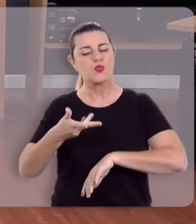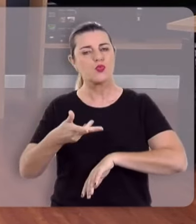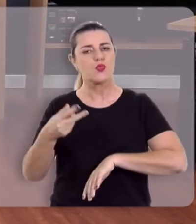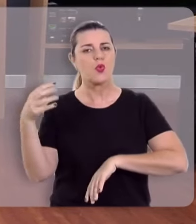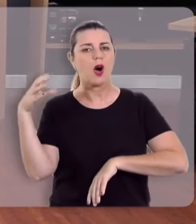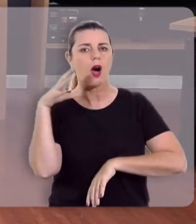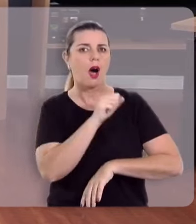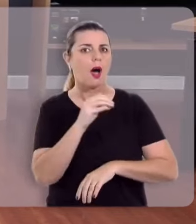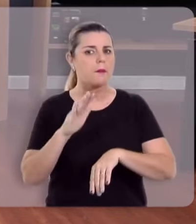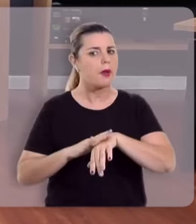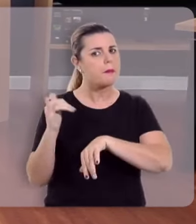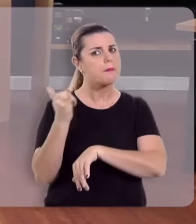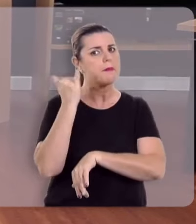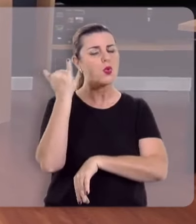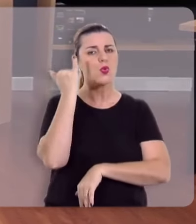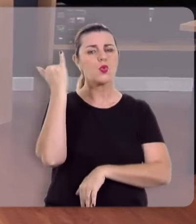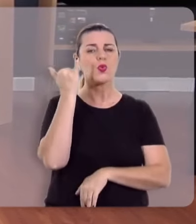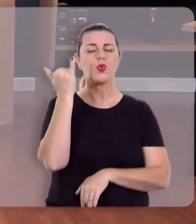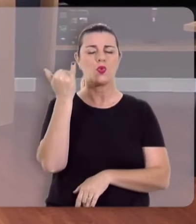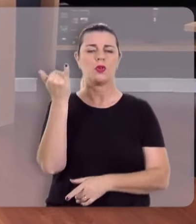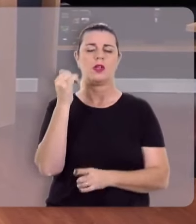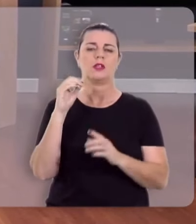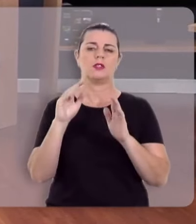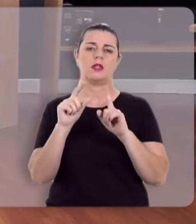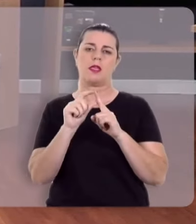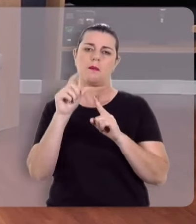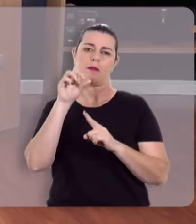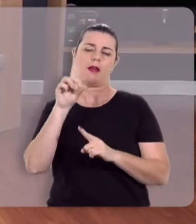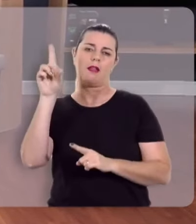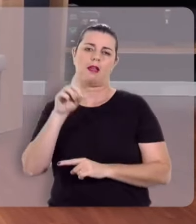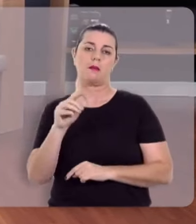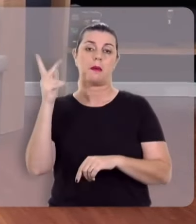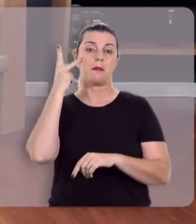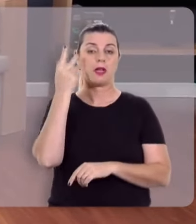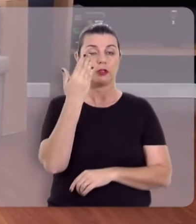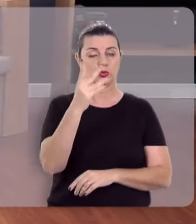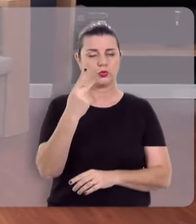mais importante da Bíblia para a sua vida.